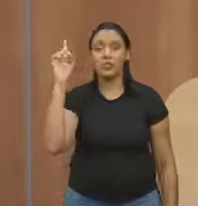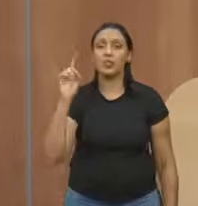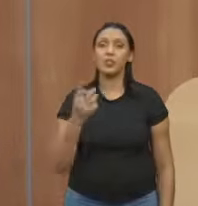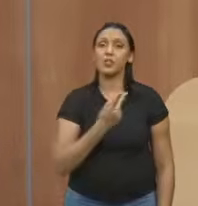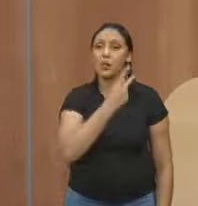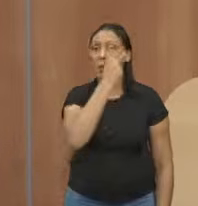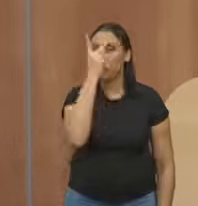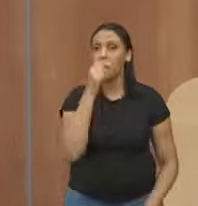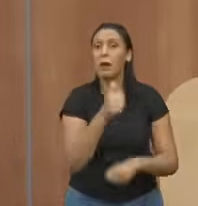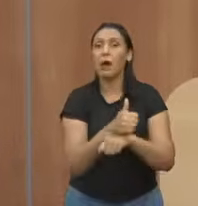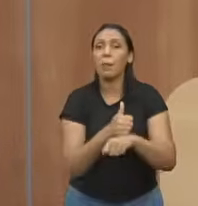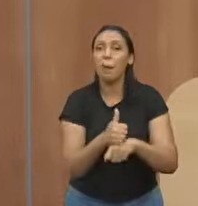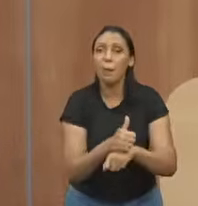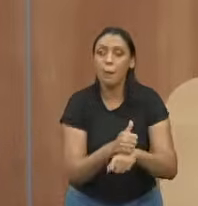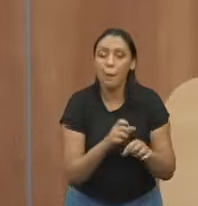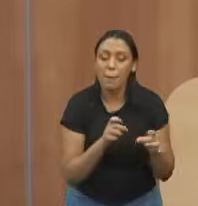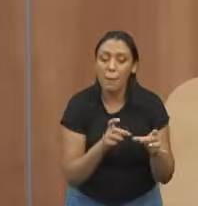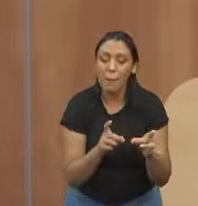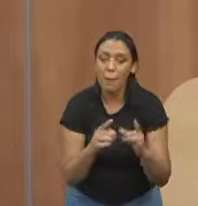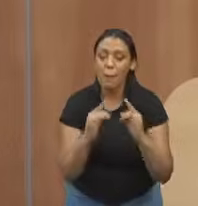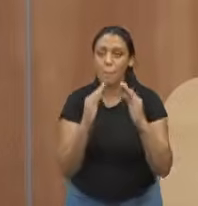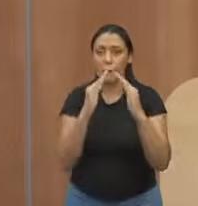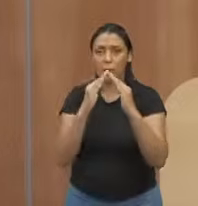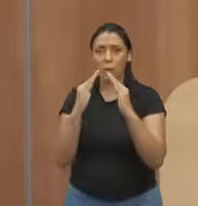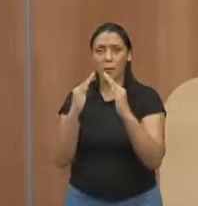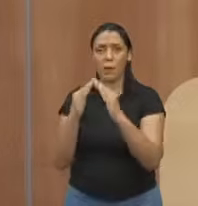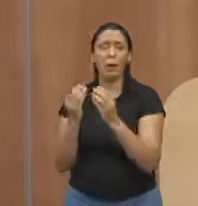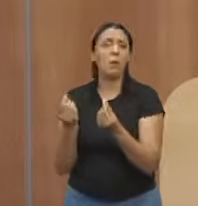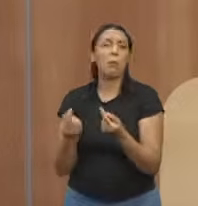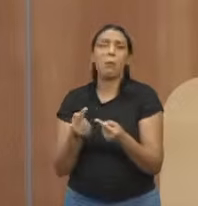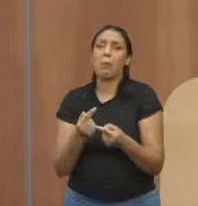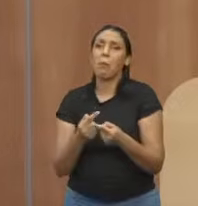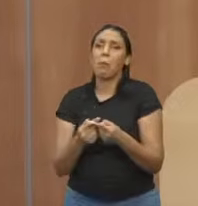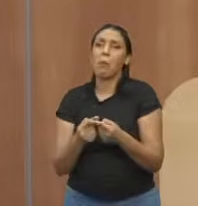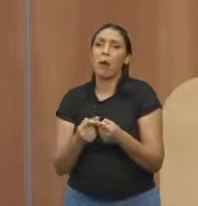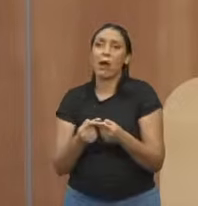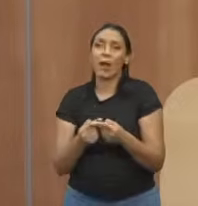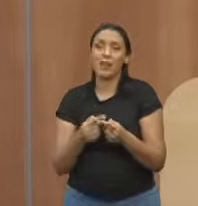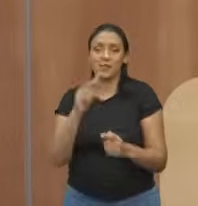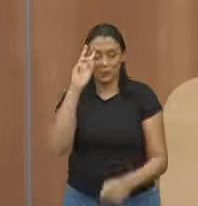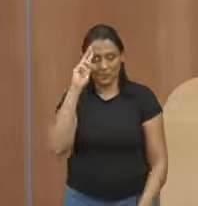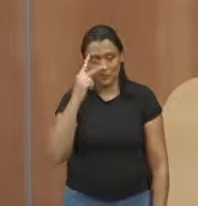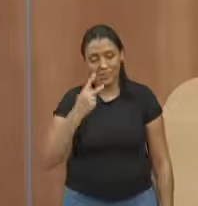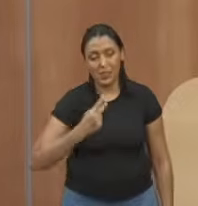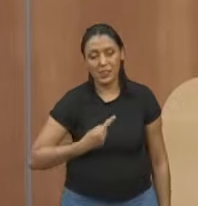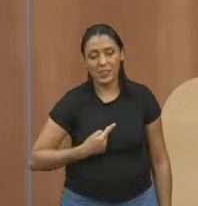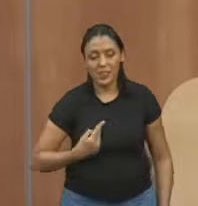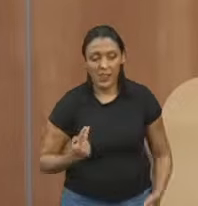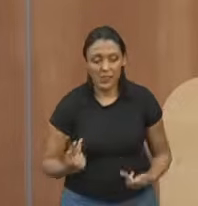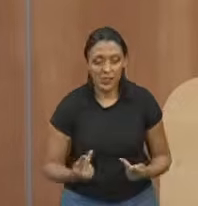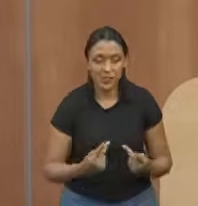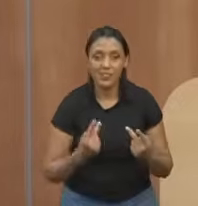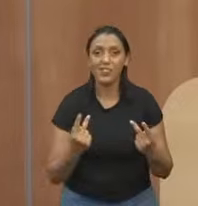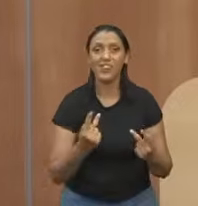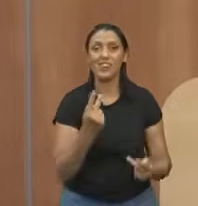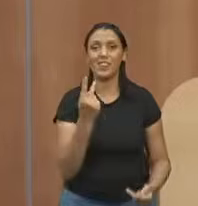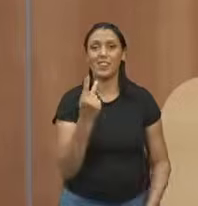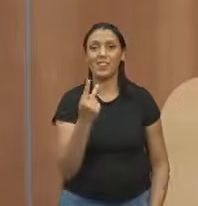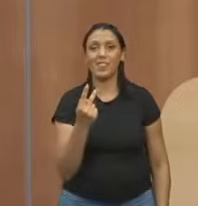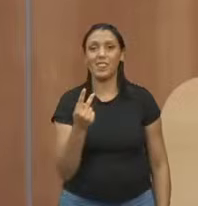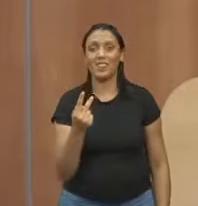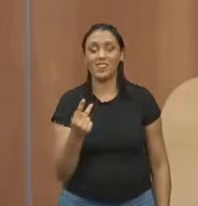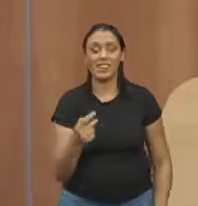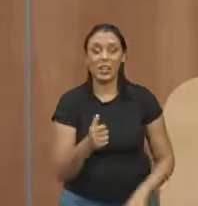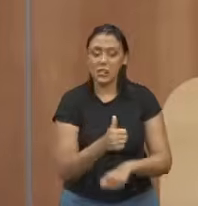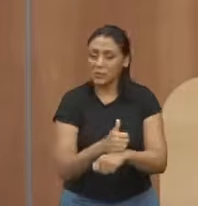de reconhecimento e valorização a esta categoria profissional que desempenha um papel essencial